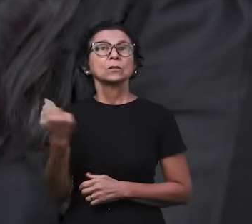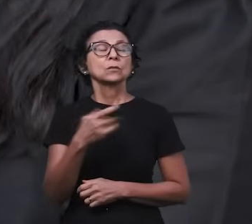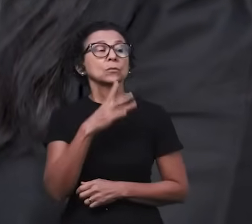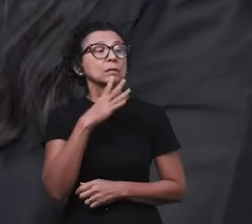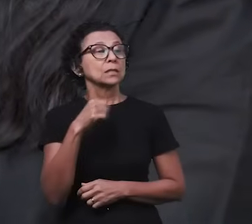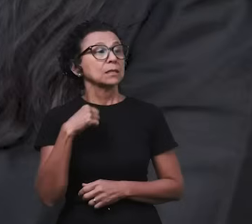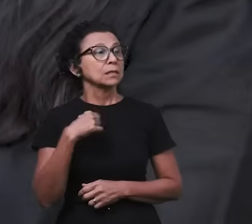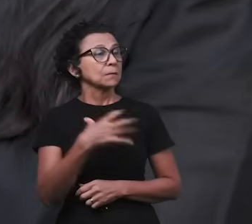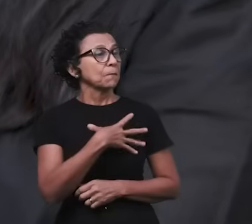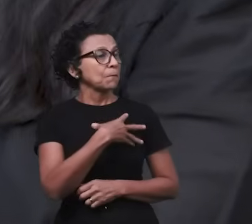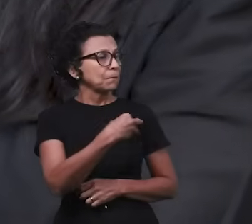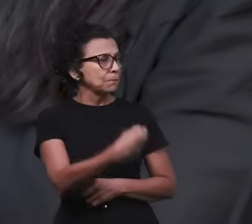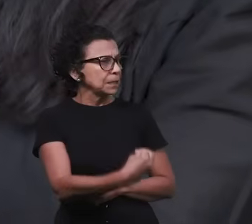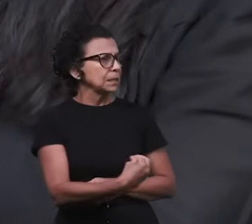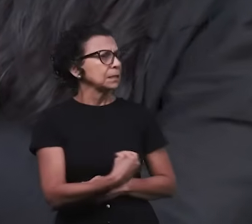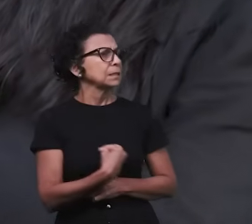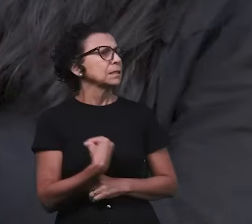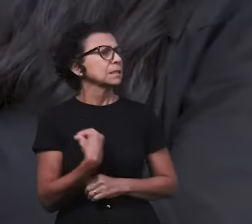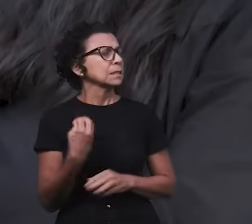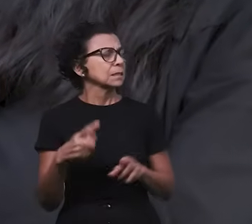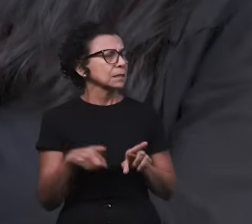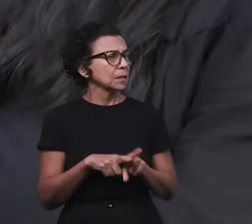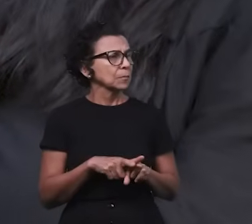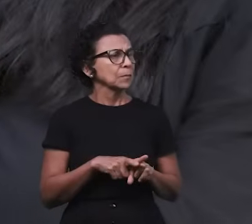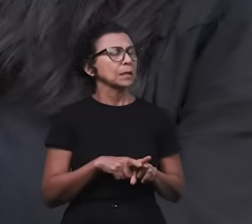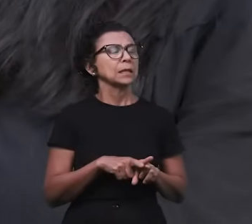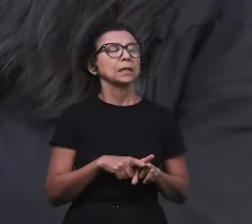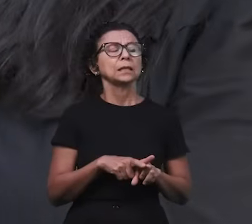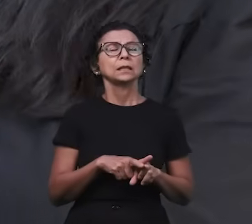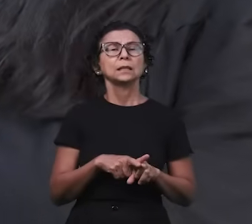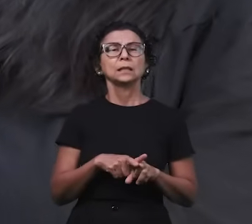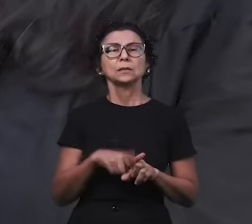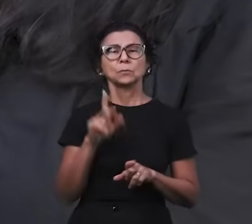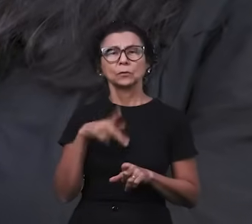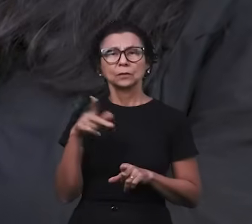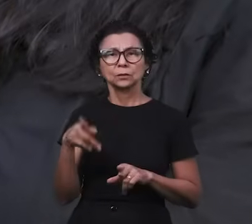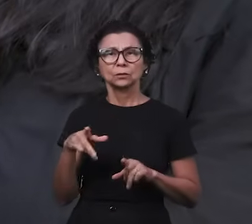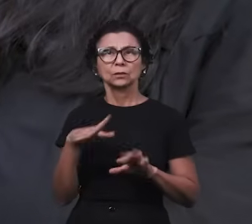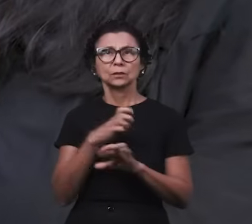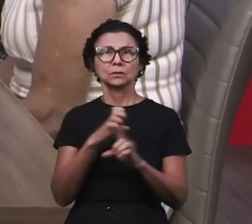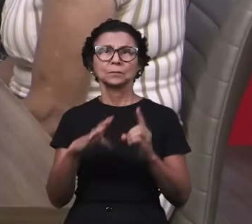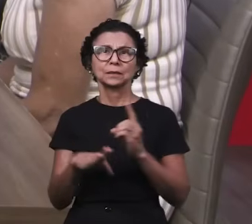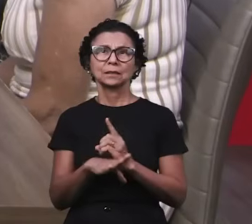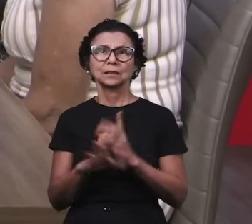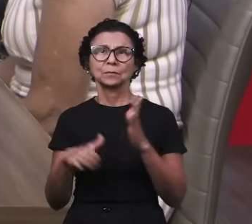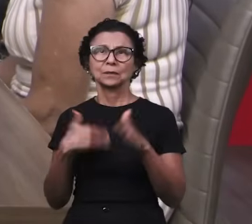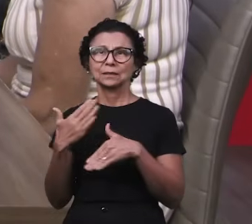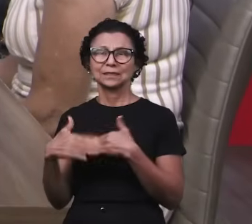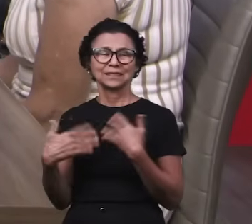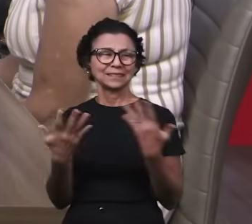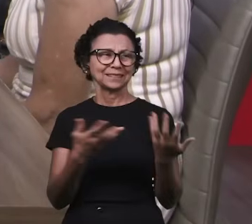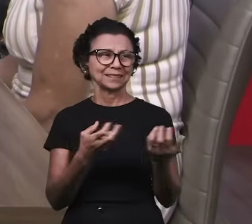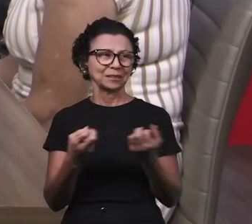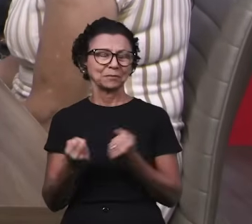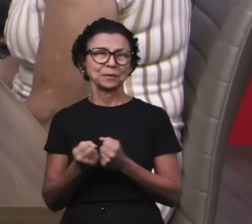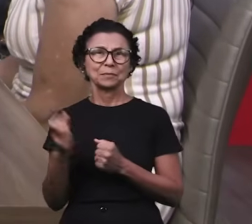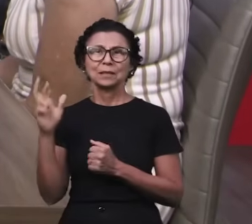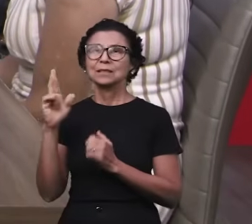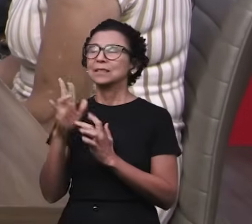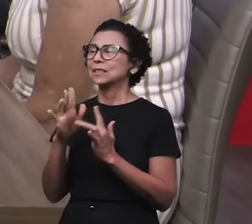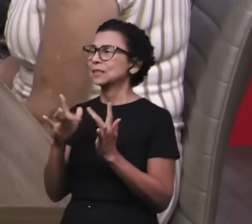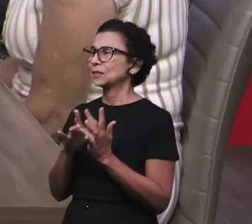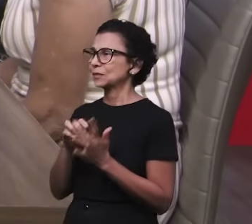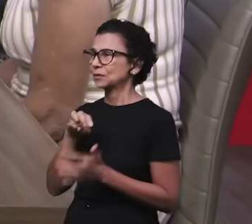são preciosas, professoras também. Uma alegria receber vocês, tá? Paz do Senhor, irmã